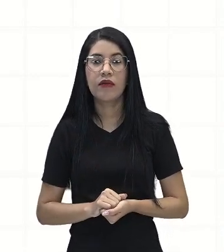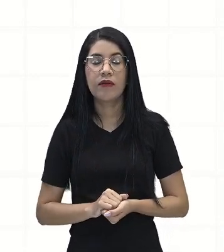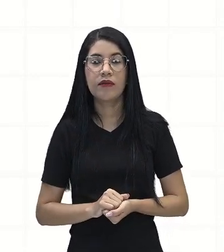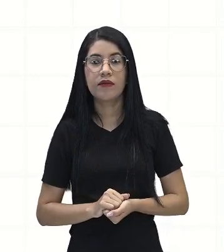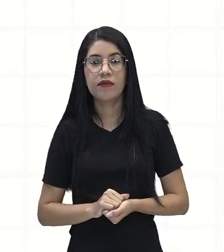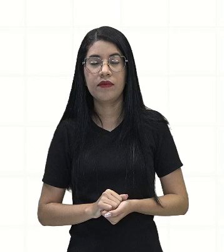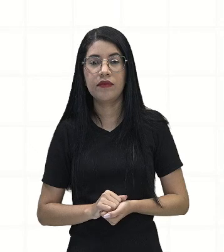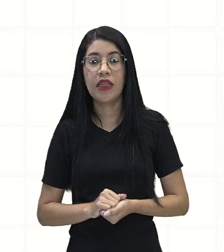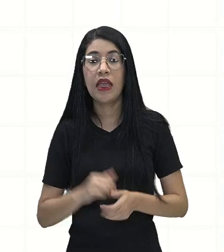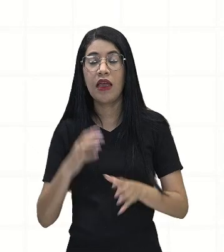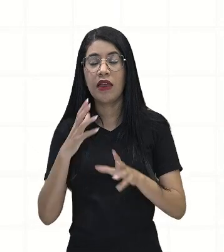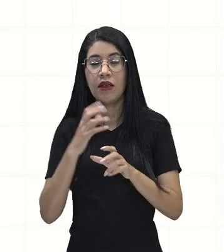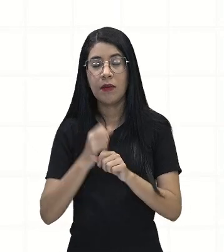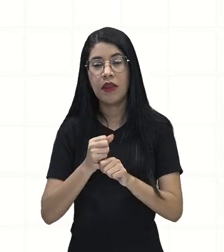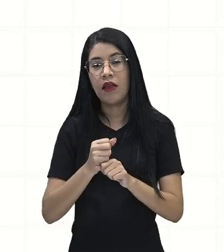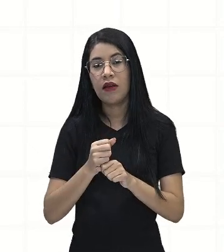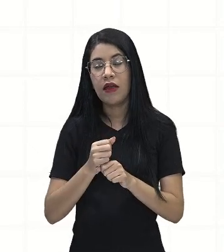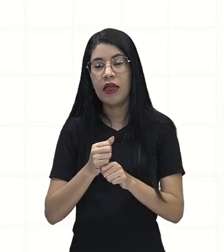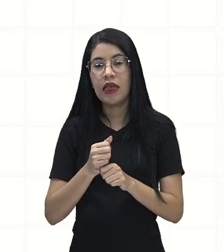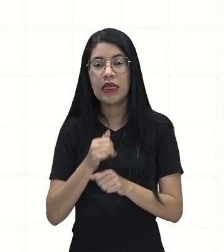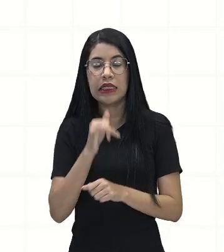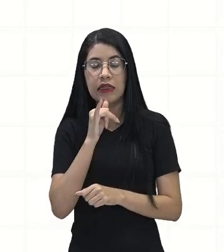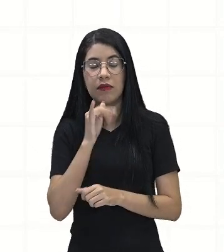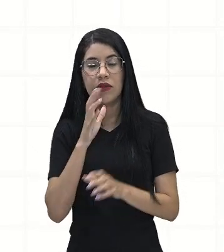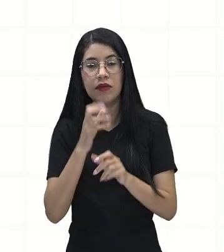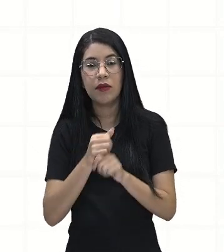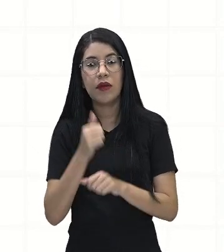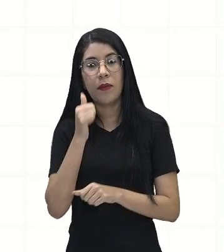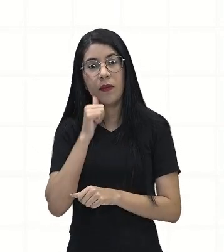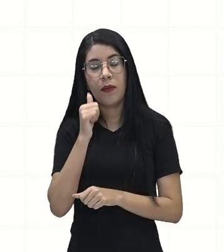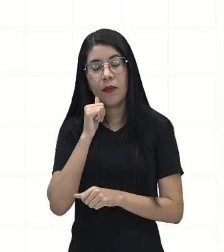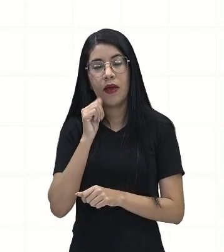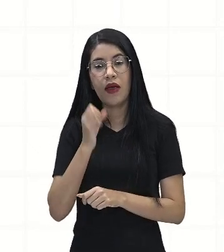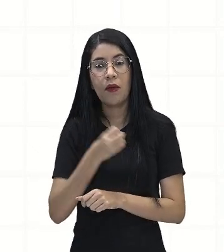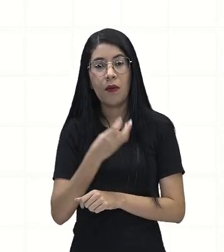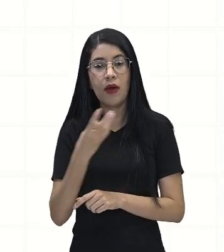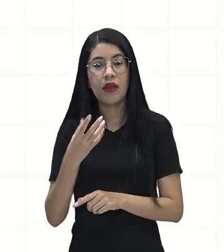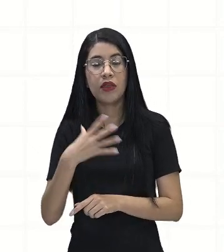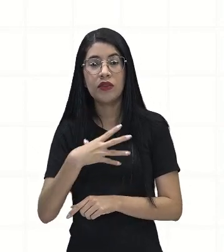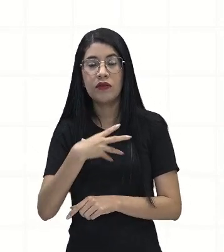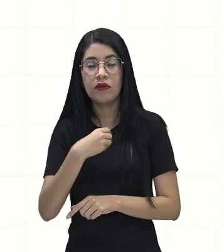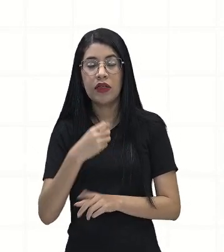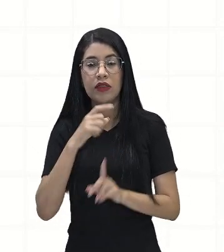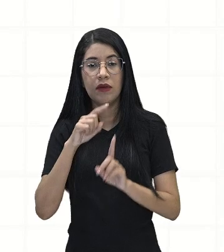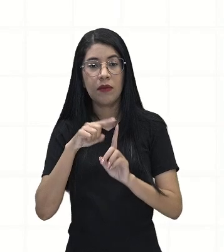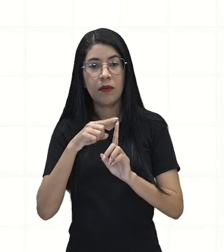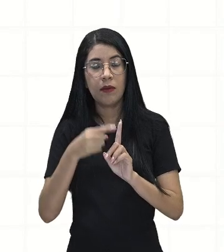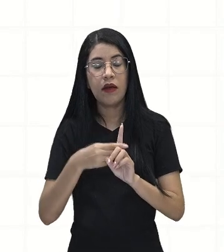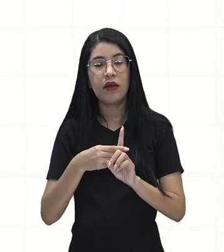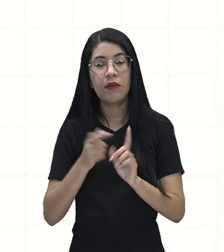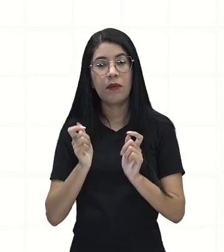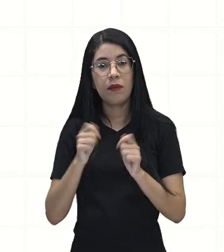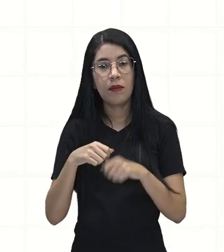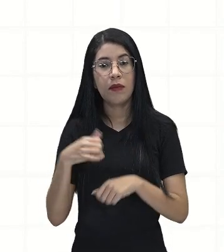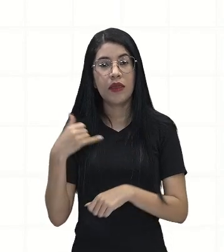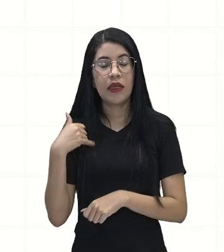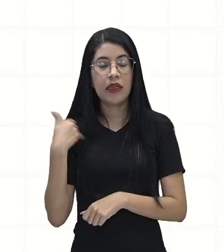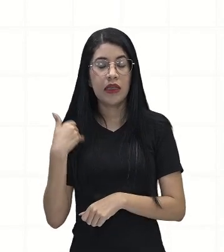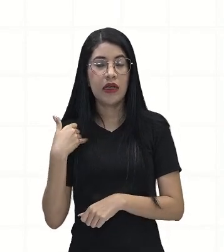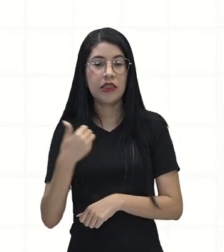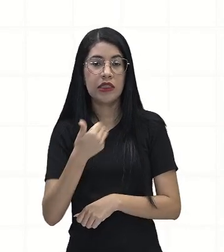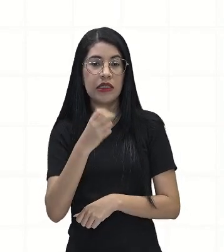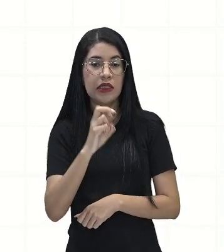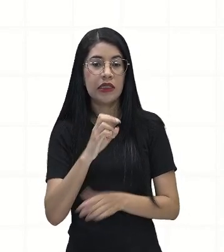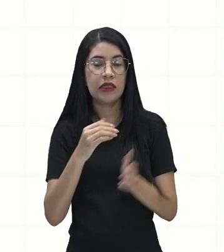desculpa, do número é uma média do número de filhos por mulheres entre 15 a